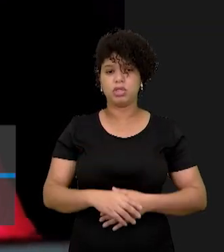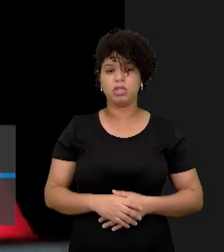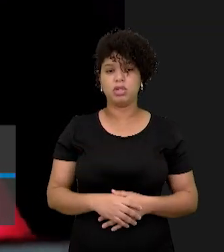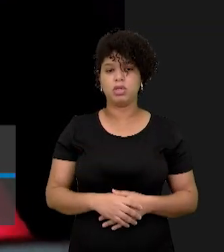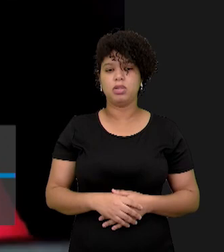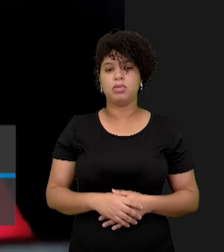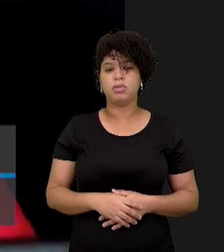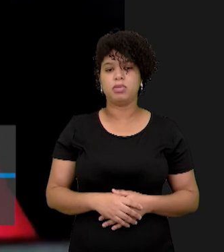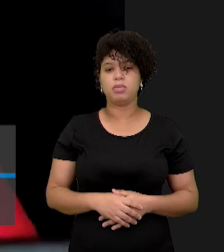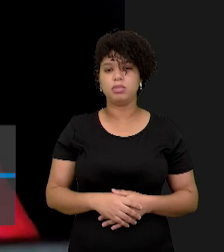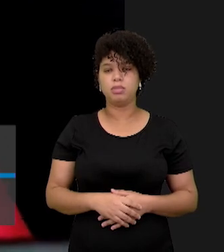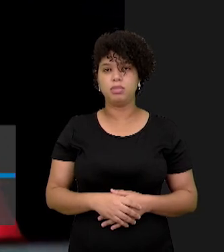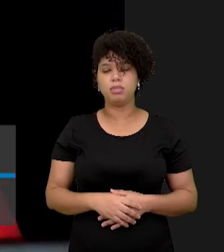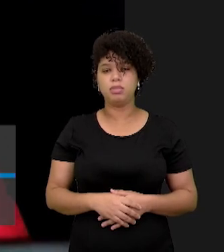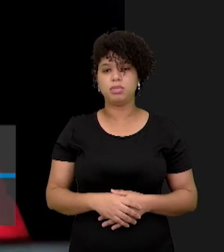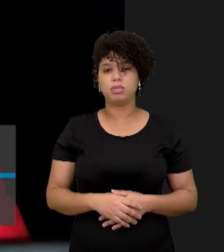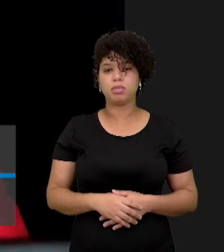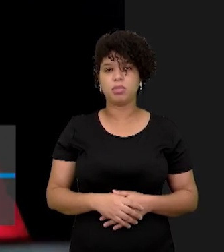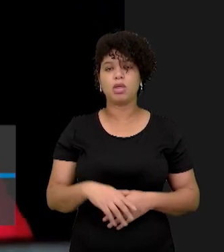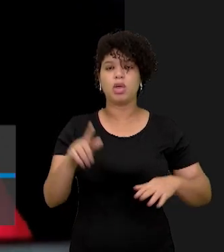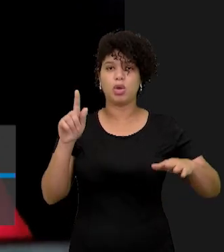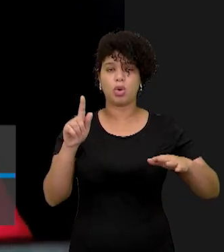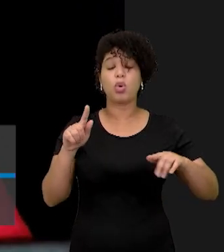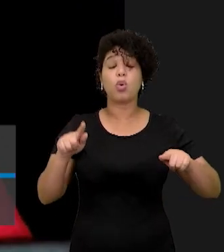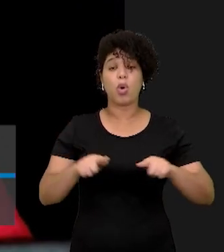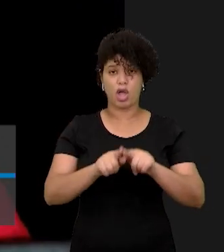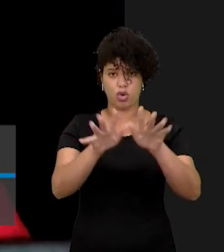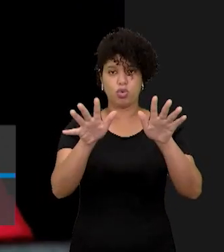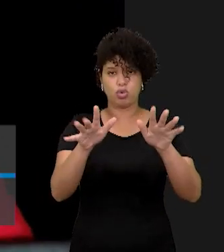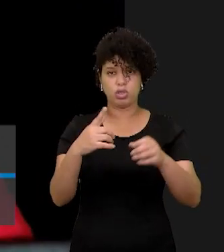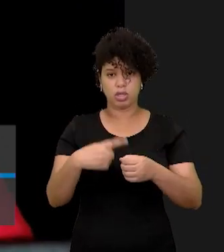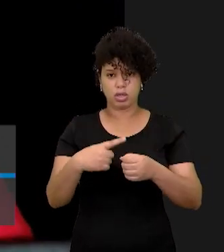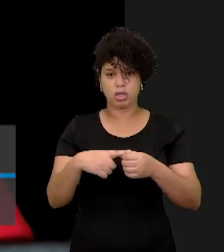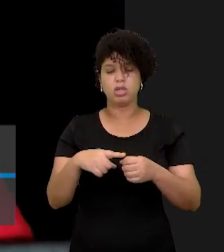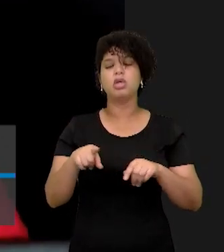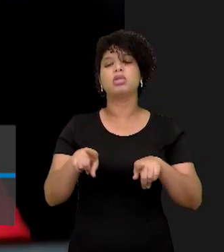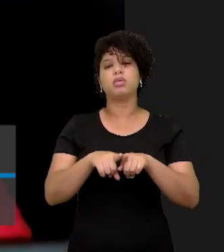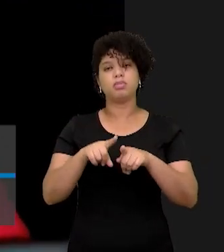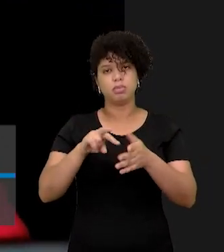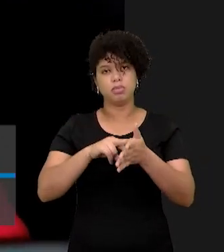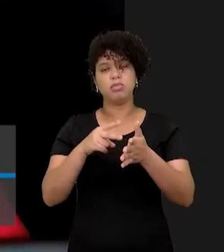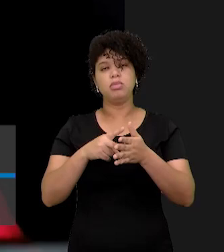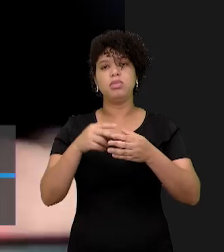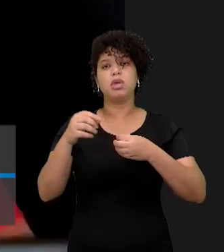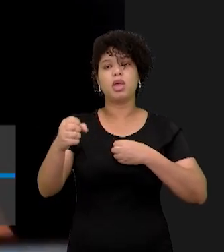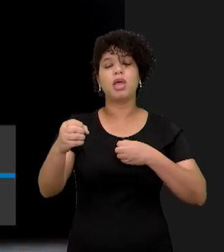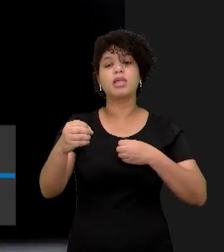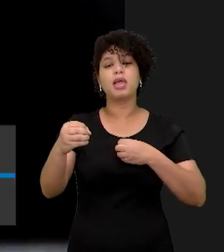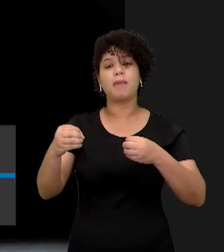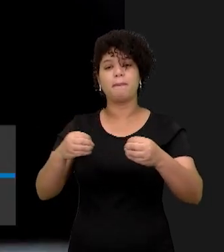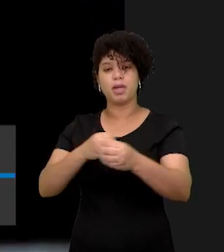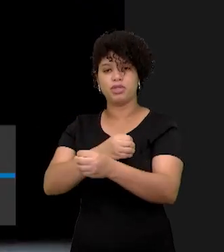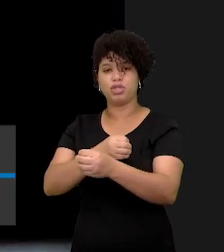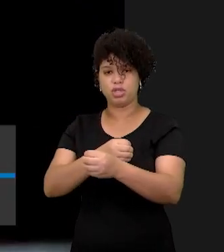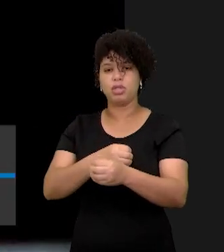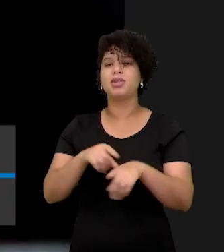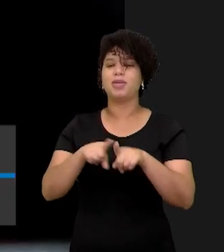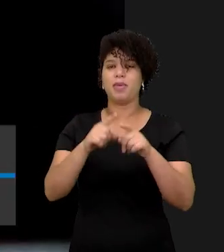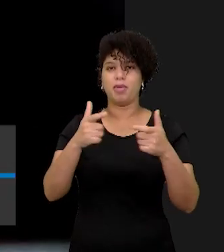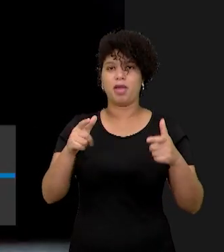Soicô, eu tenho que acertar esse nome, de Guarulhos. Se colocar no lugar dos outros também foi citado.